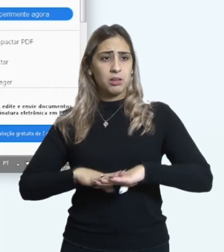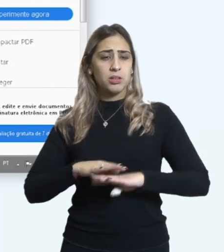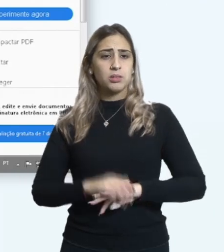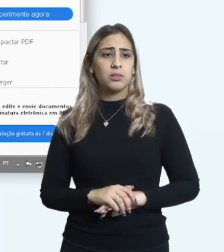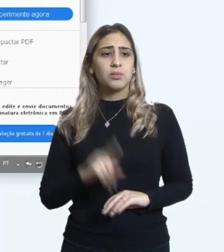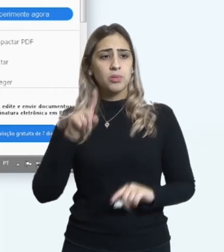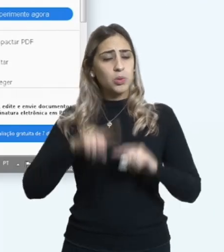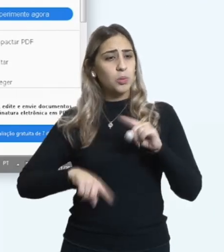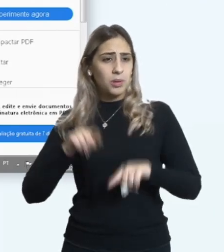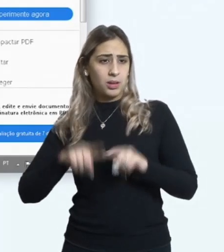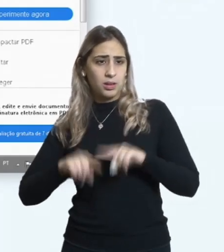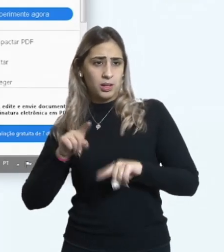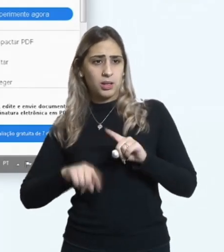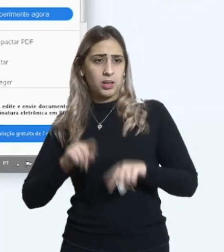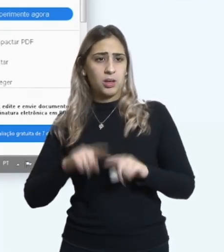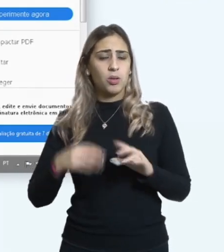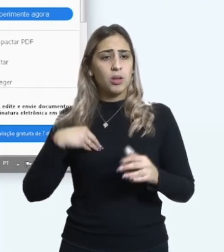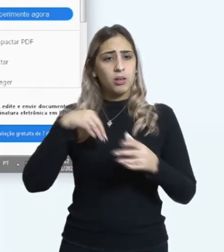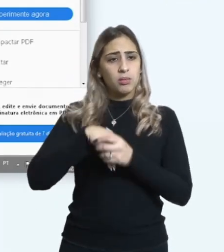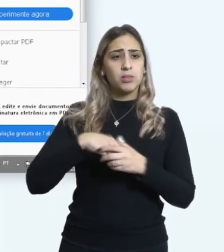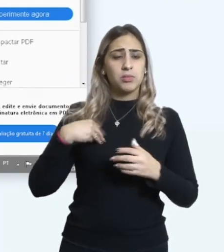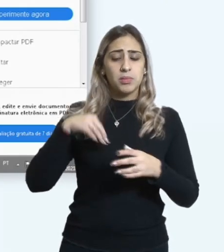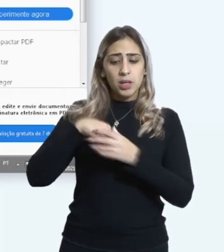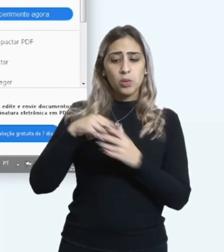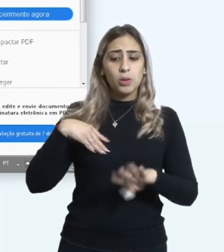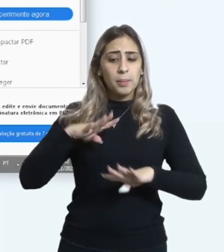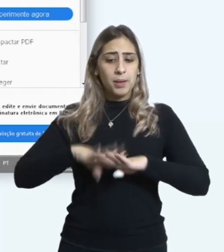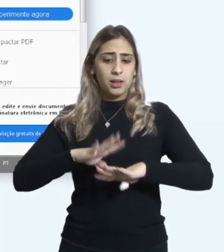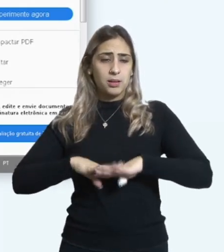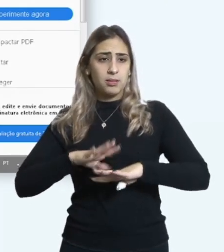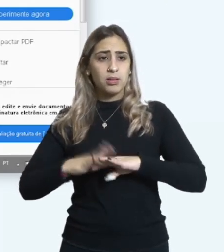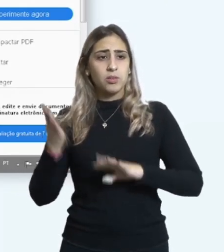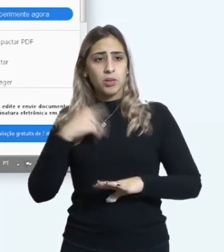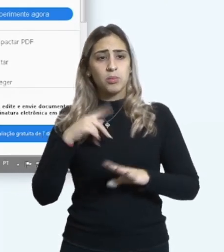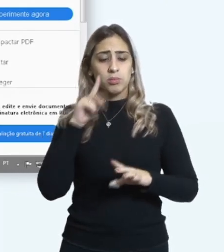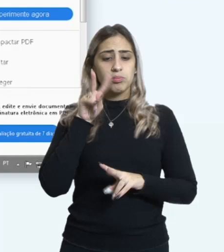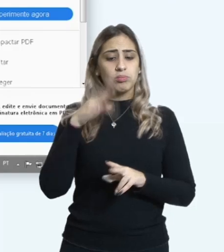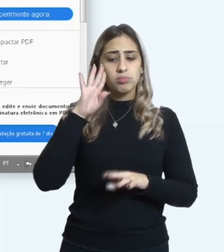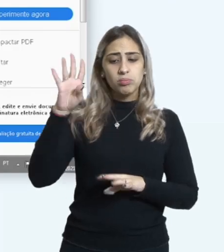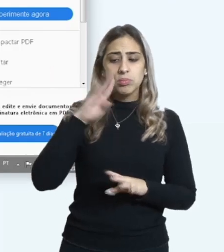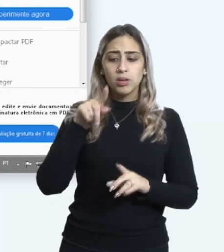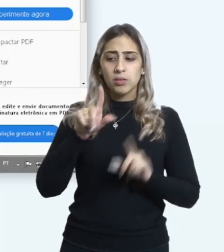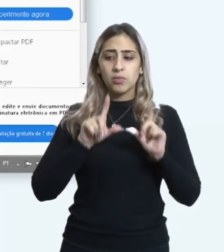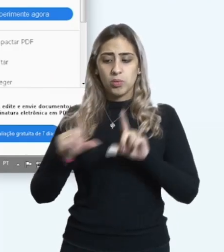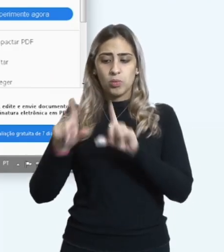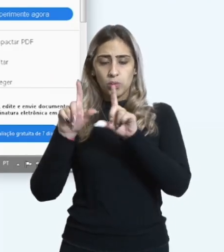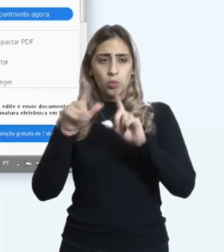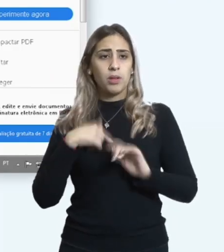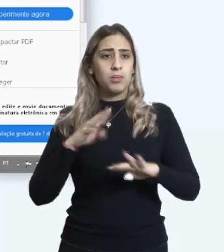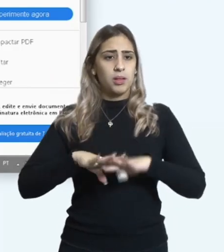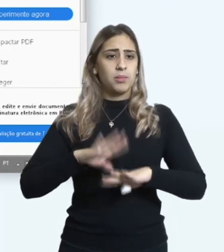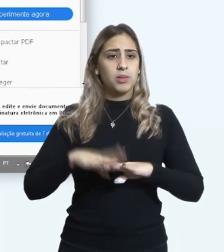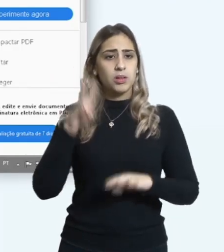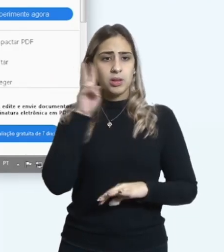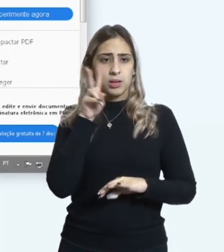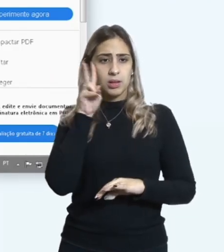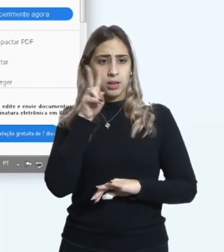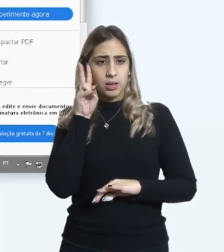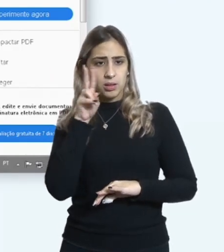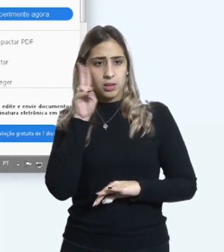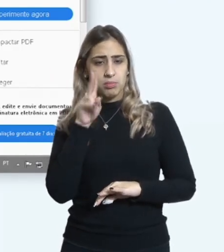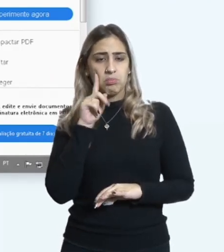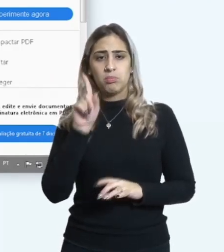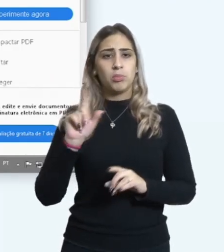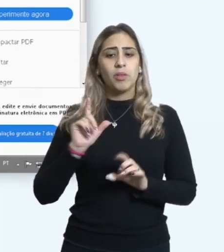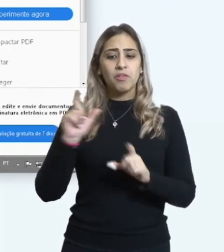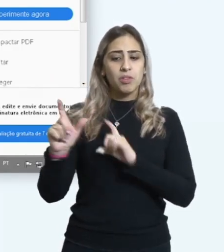no material, na parte da matemática. Vamos chegar na primeira figura da matemática. Lembrando que tabela não é figura,